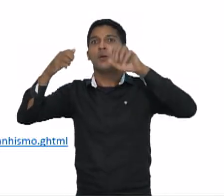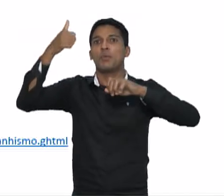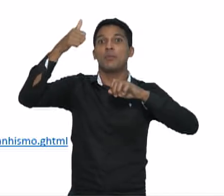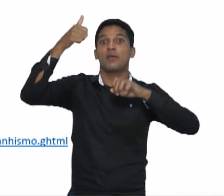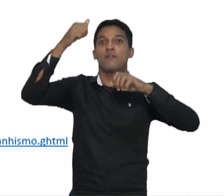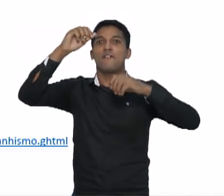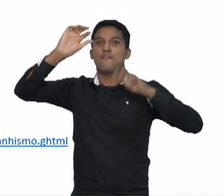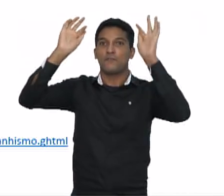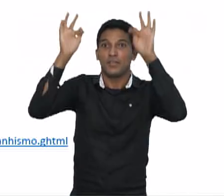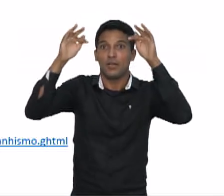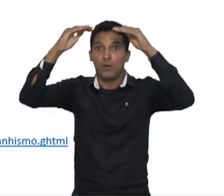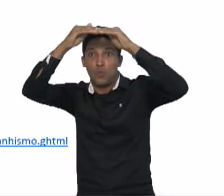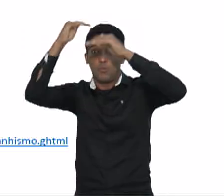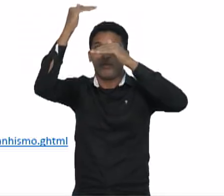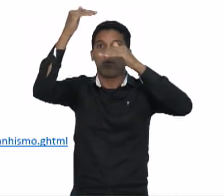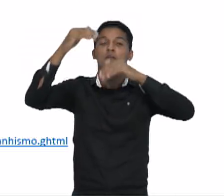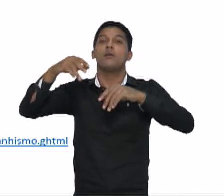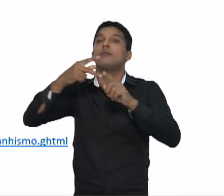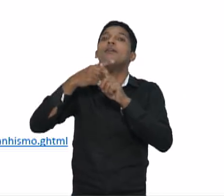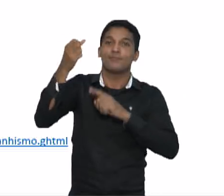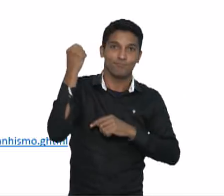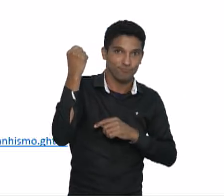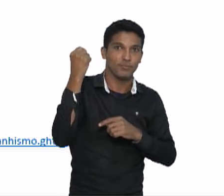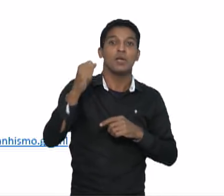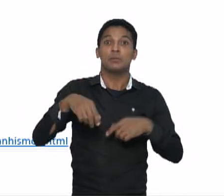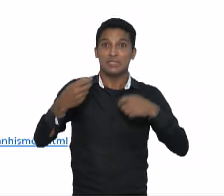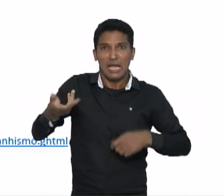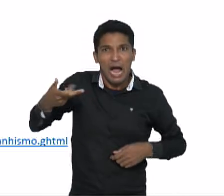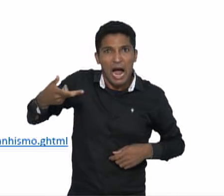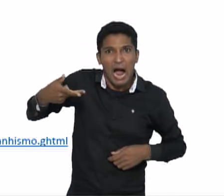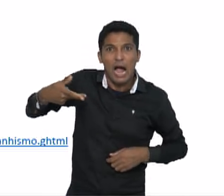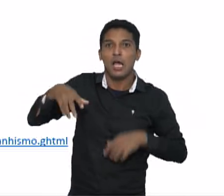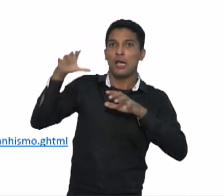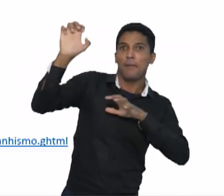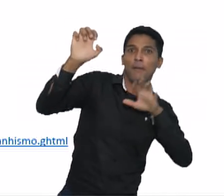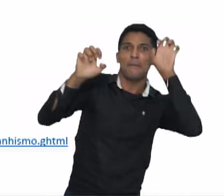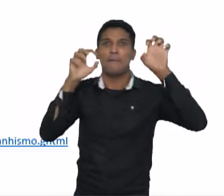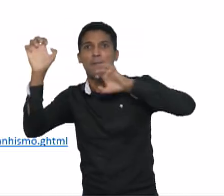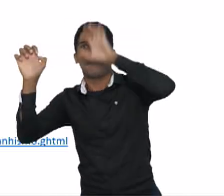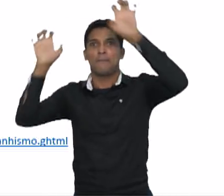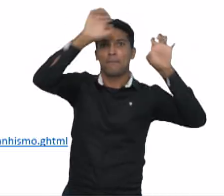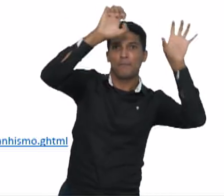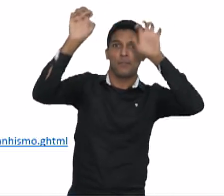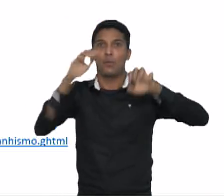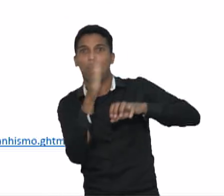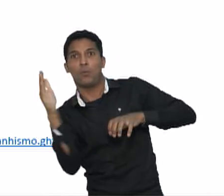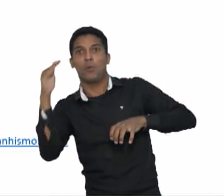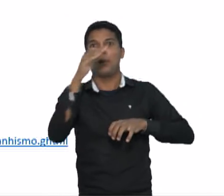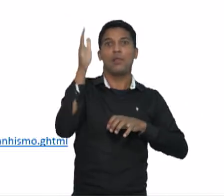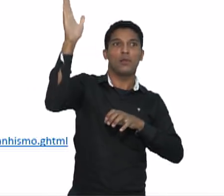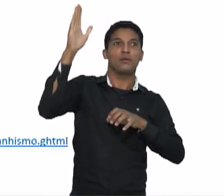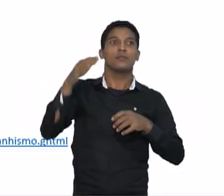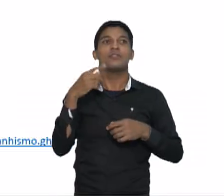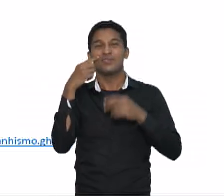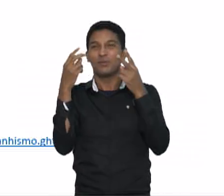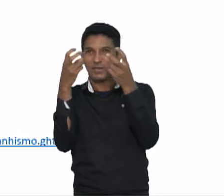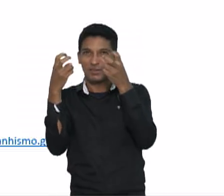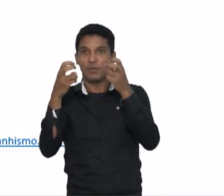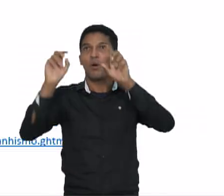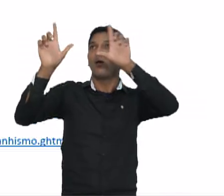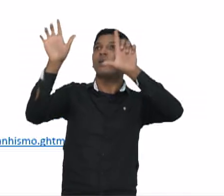parede. Exige muita velocidade. Então, na imagem ali, vocês estão vendo os dois